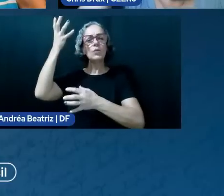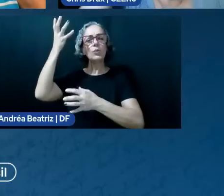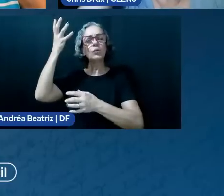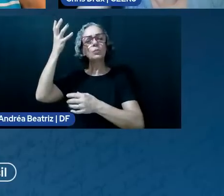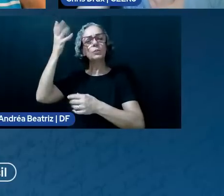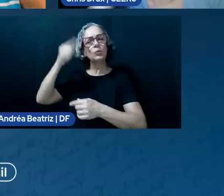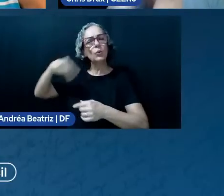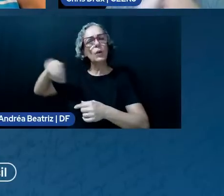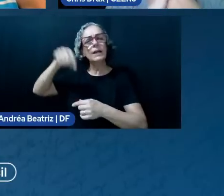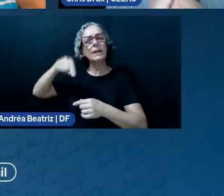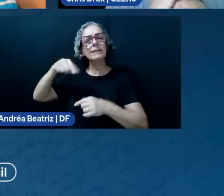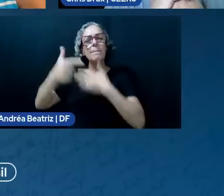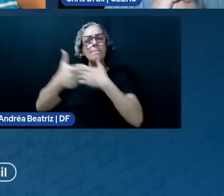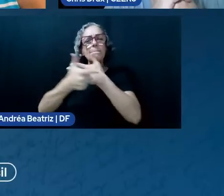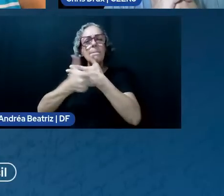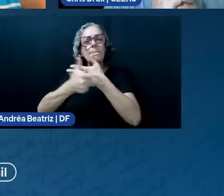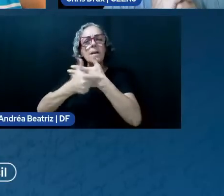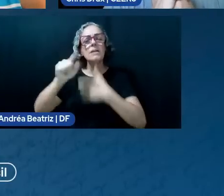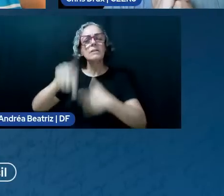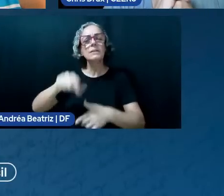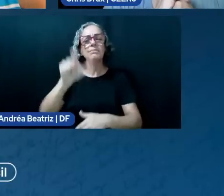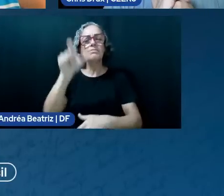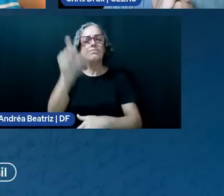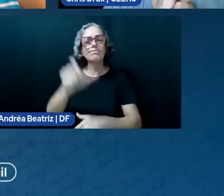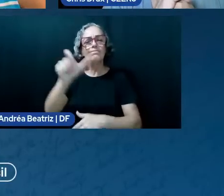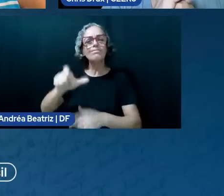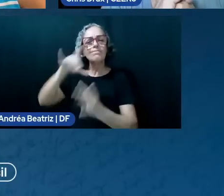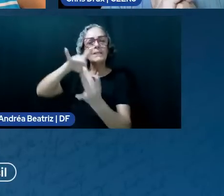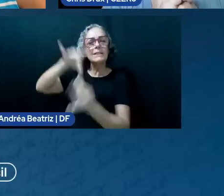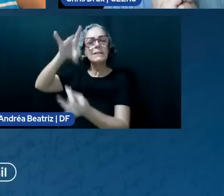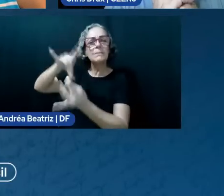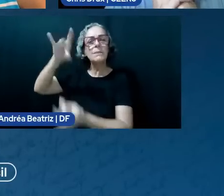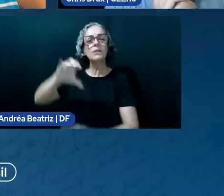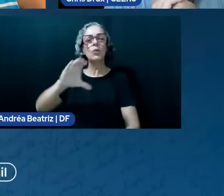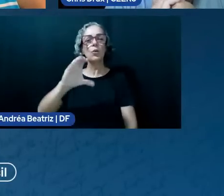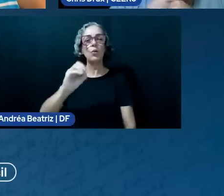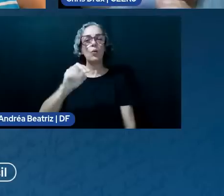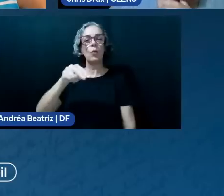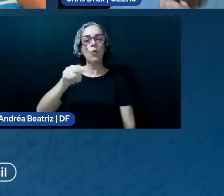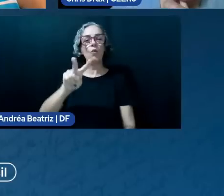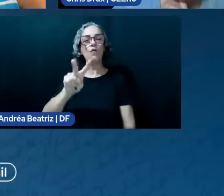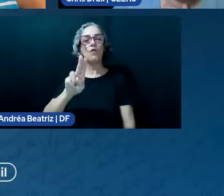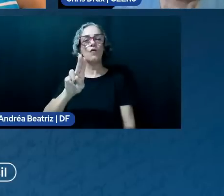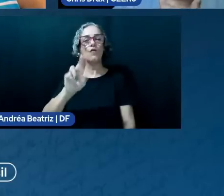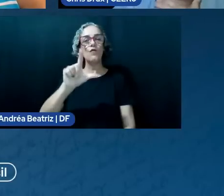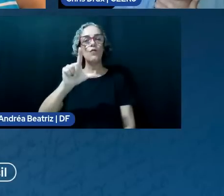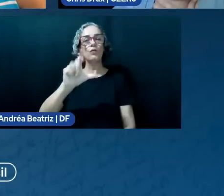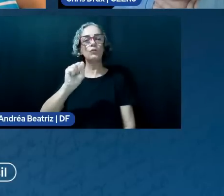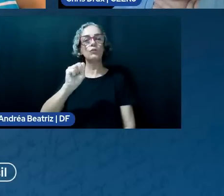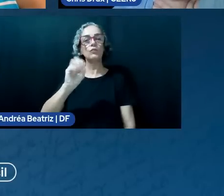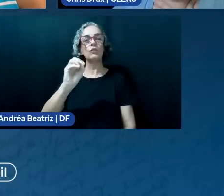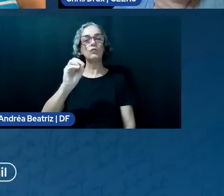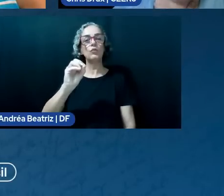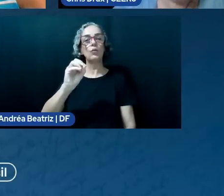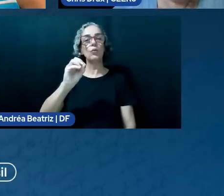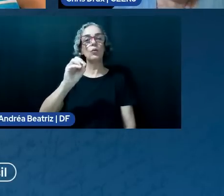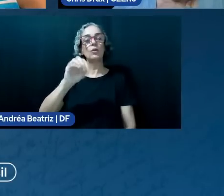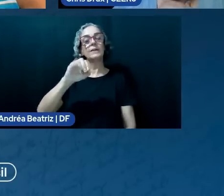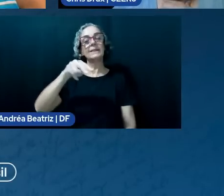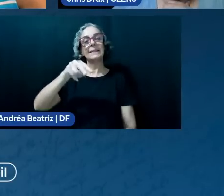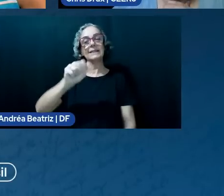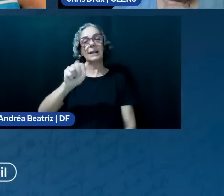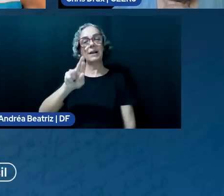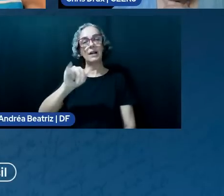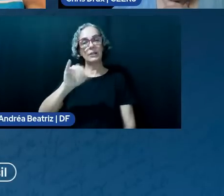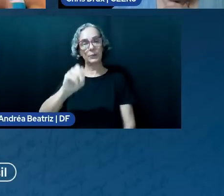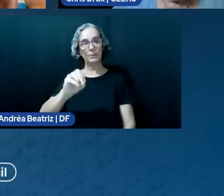convulsionários? Olá, minhas mais fraternas saudações a todos os que tornam esse projeto uma